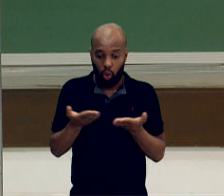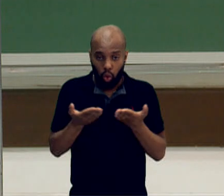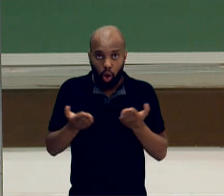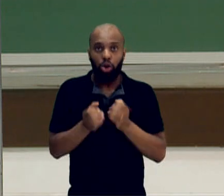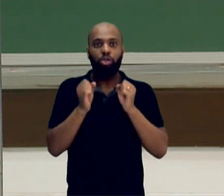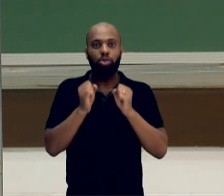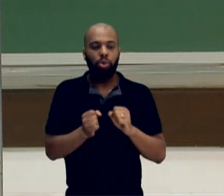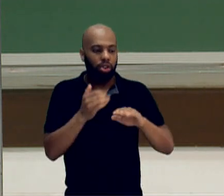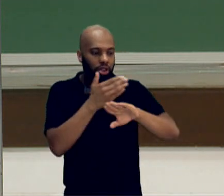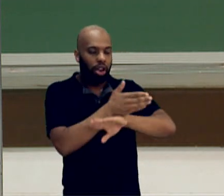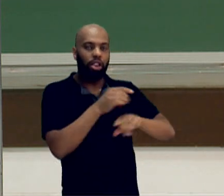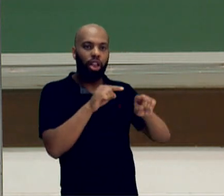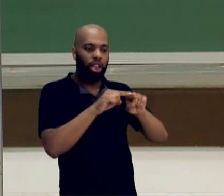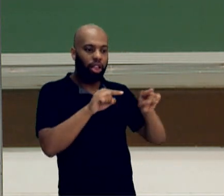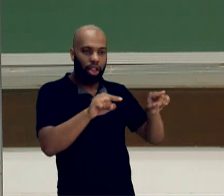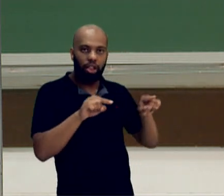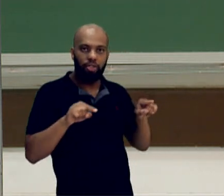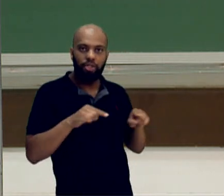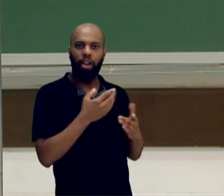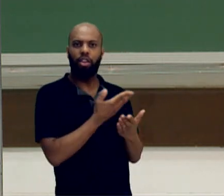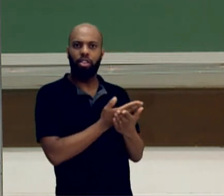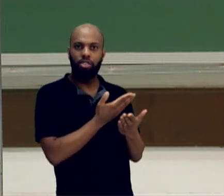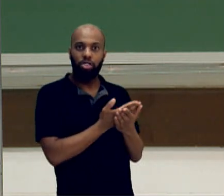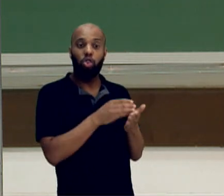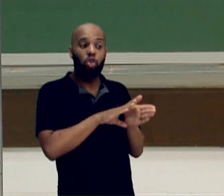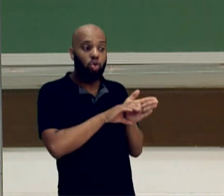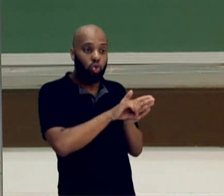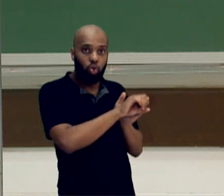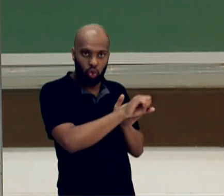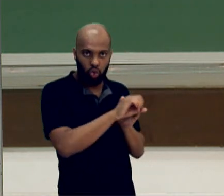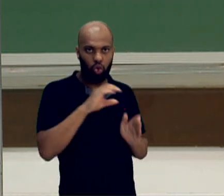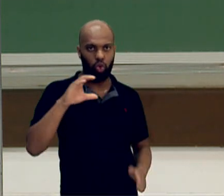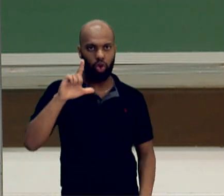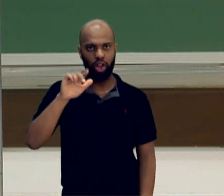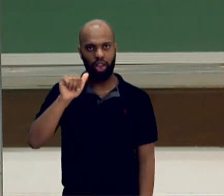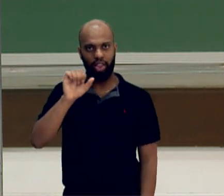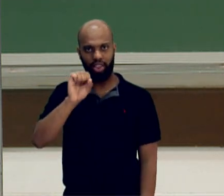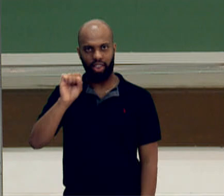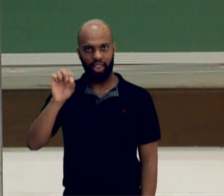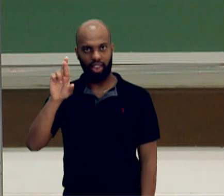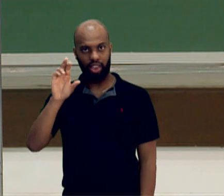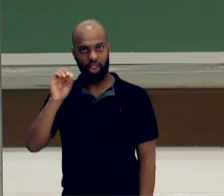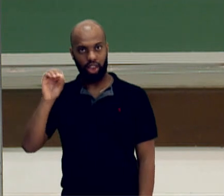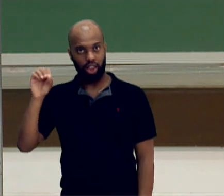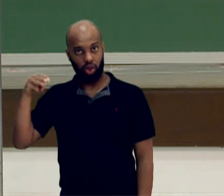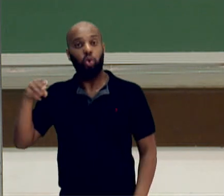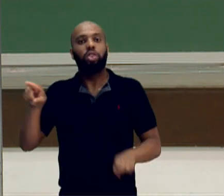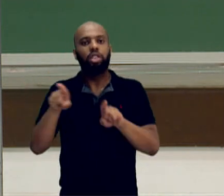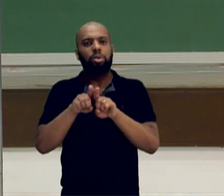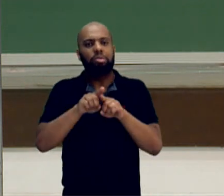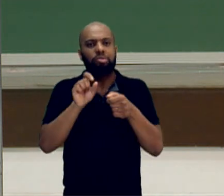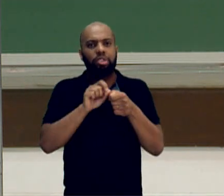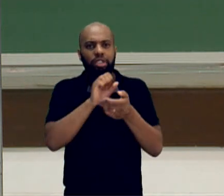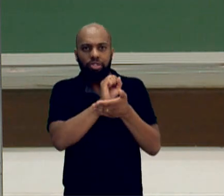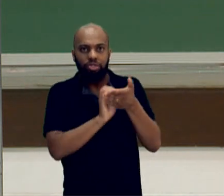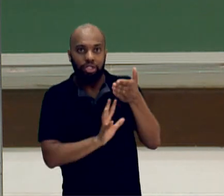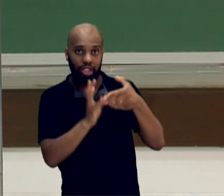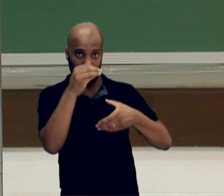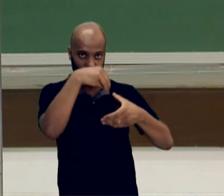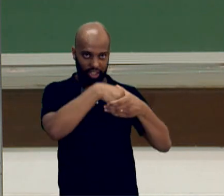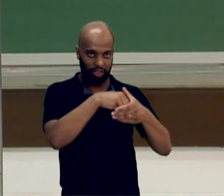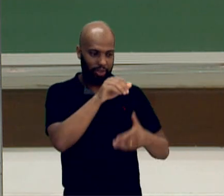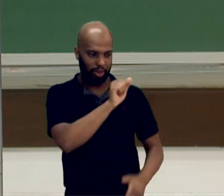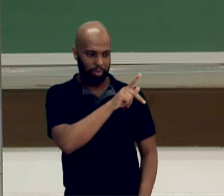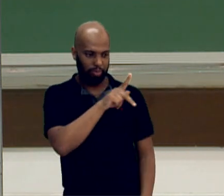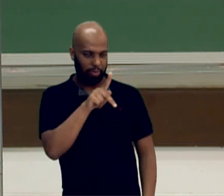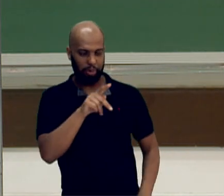podem ir lá no Classroom para poder buscar esses slides e também fazer as atividades que estão lá, tá bom? Muito